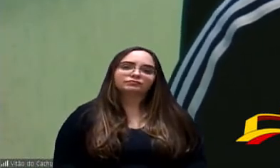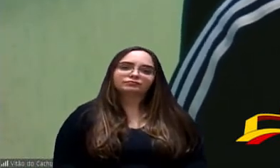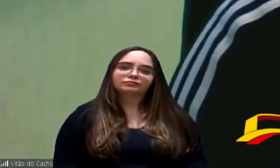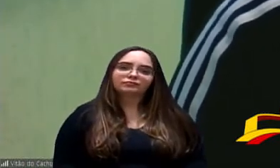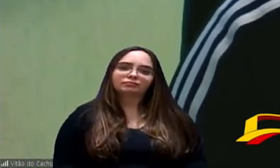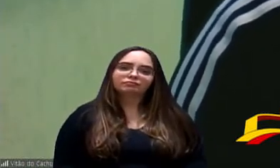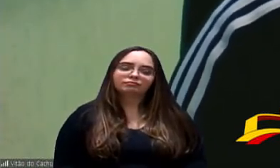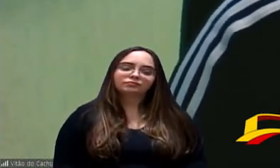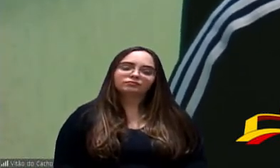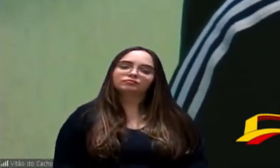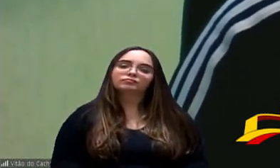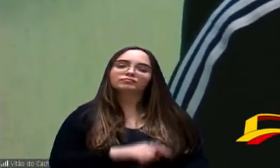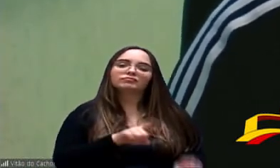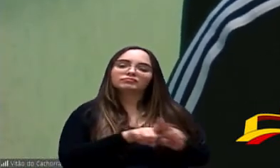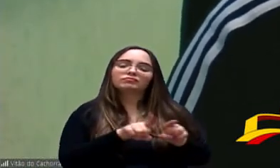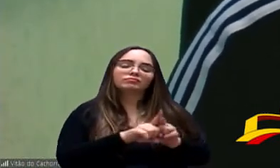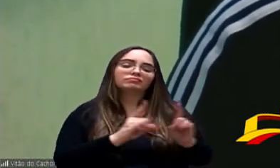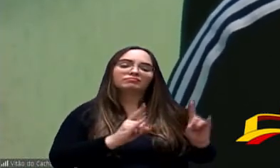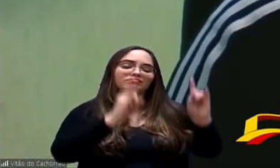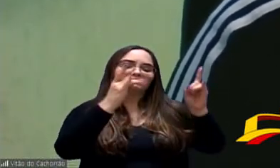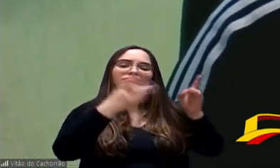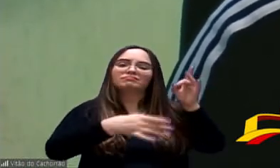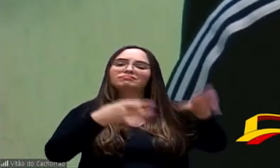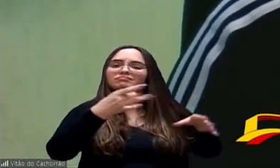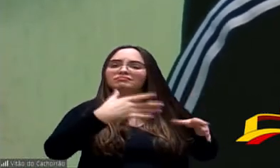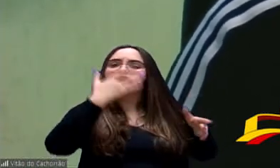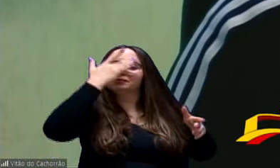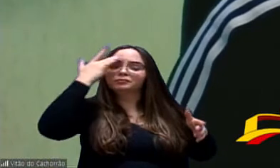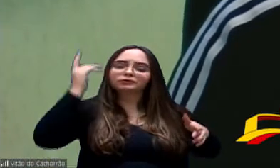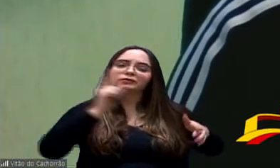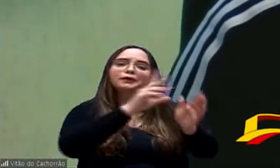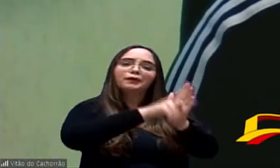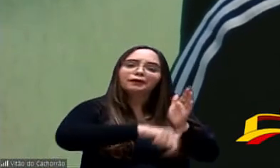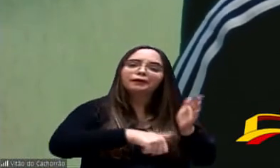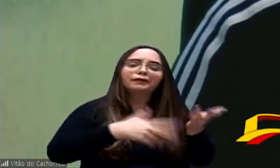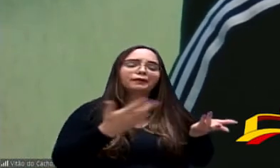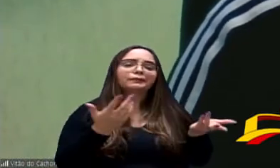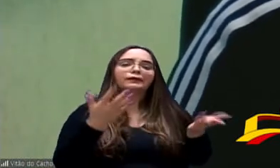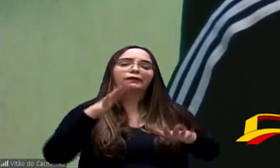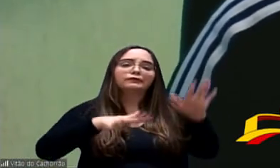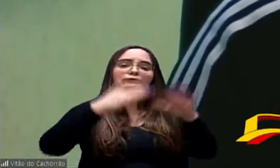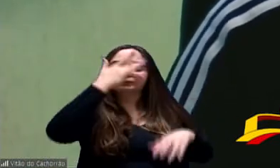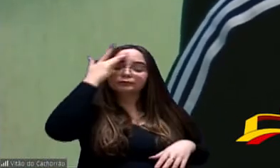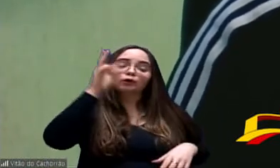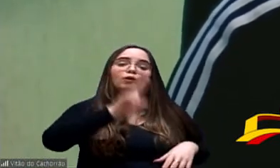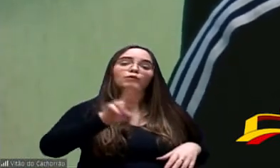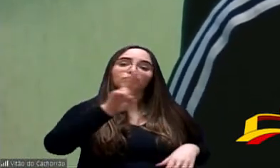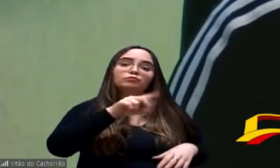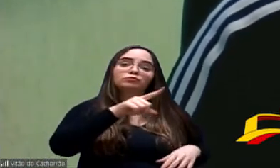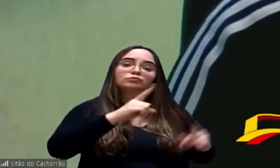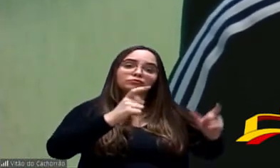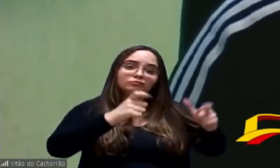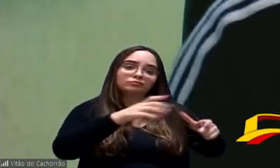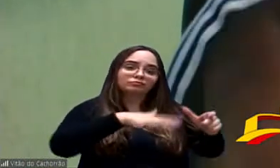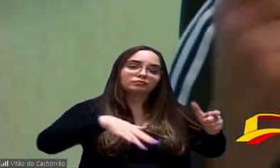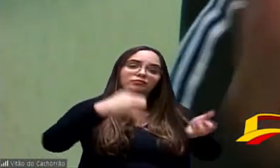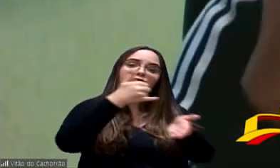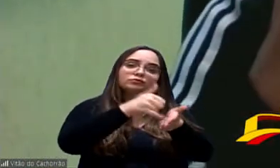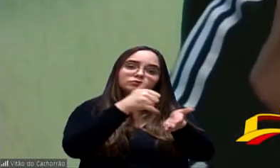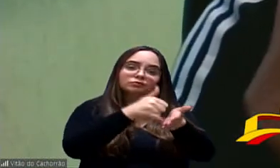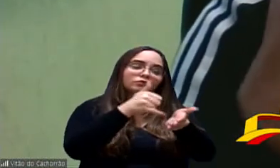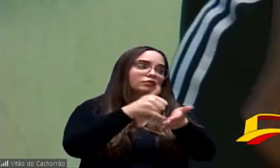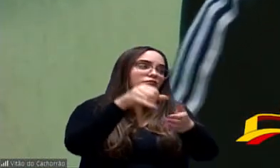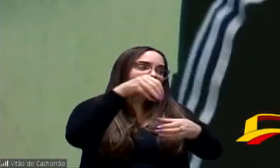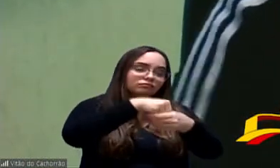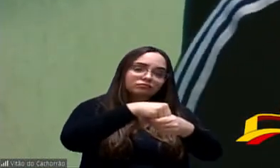aquele prédio abandonado, as pessoas sendo assaltadas. Pessoas, às vezes, usam as drogas a primeira vez